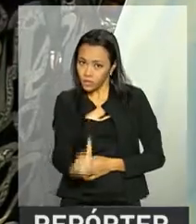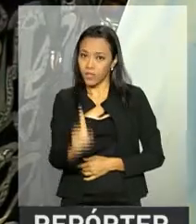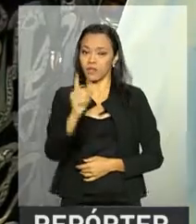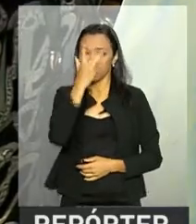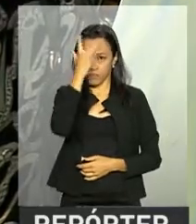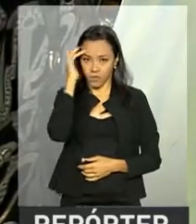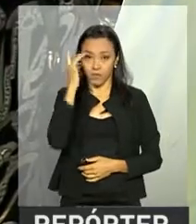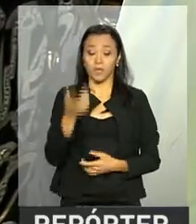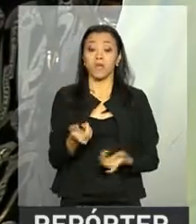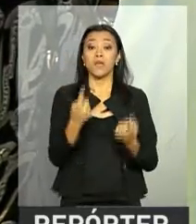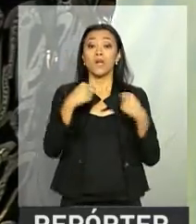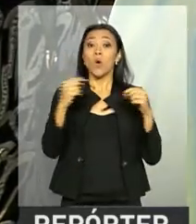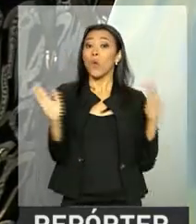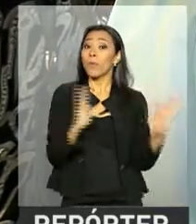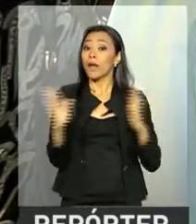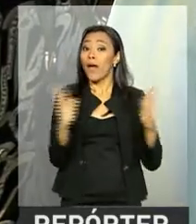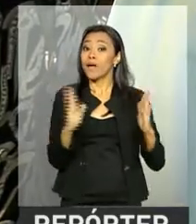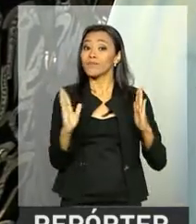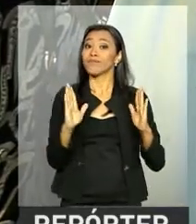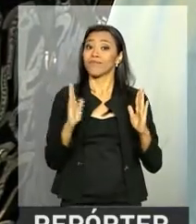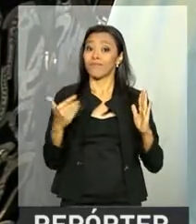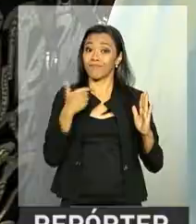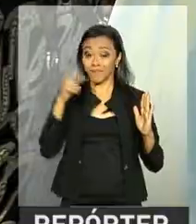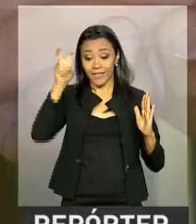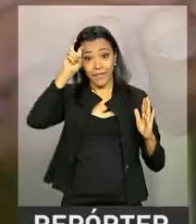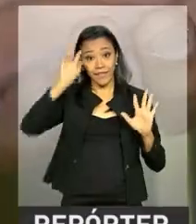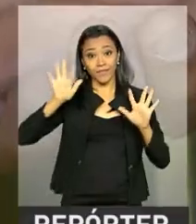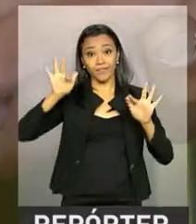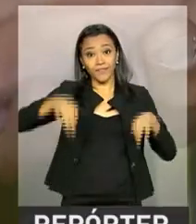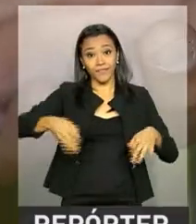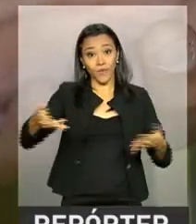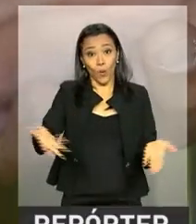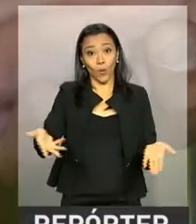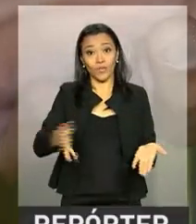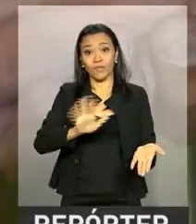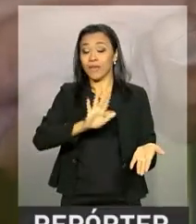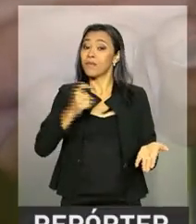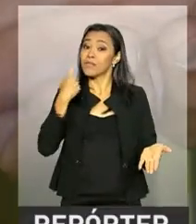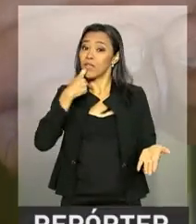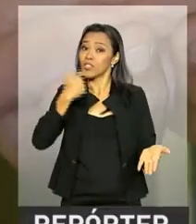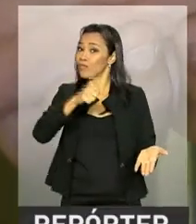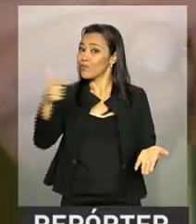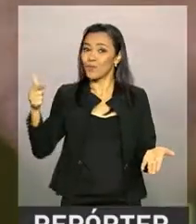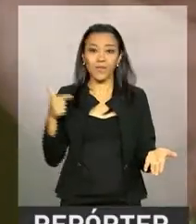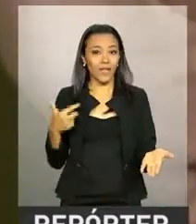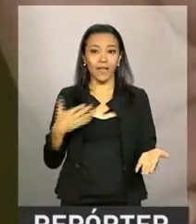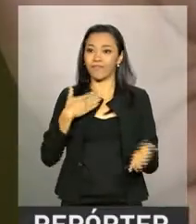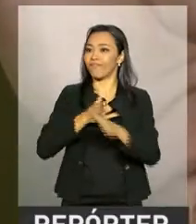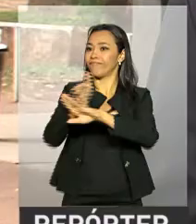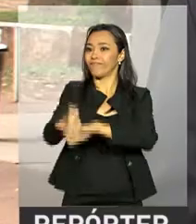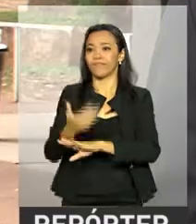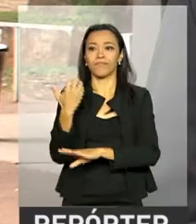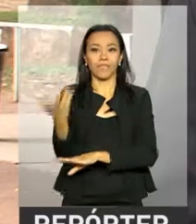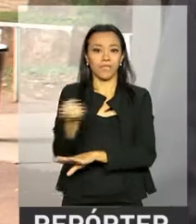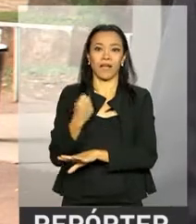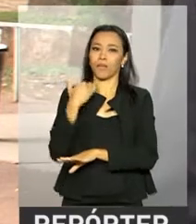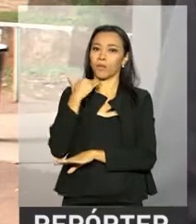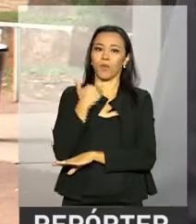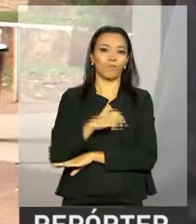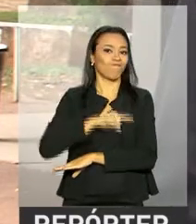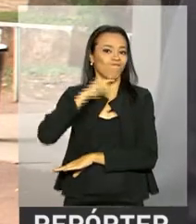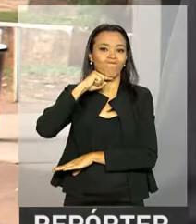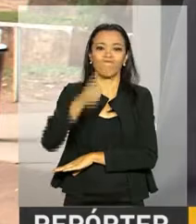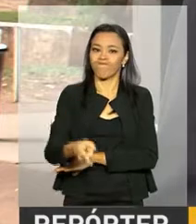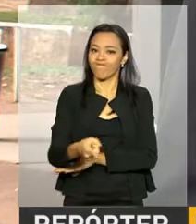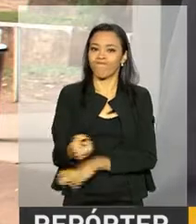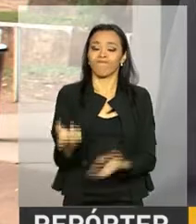para retirada do dinheiro nos bancos termina nesta quinta feira já que na sexta não haverá expediente bancário os trabalhadores